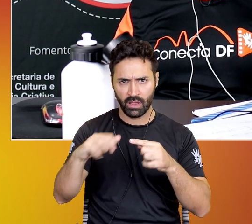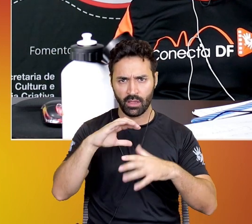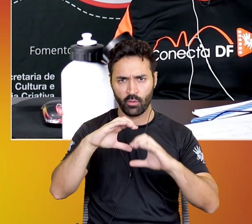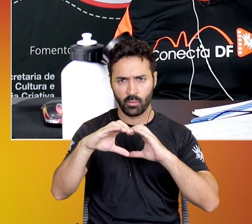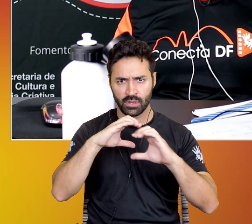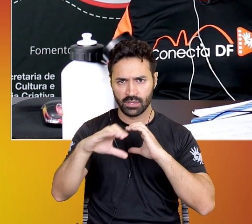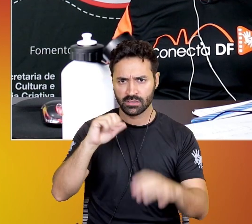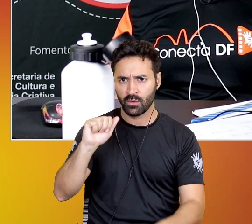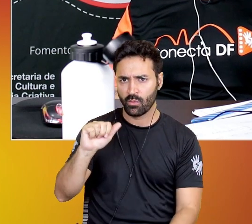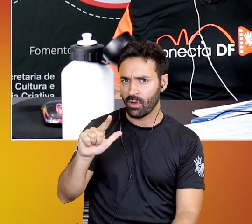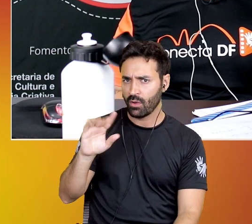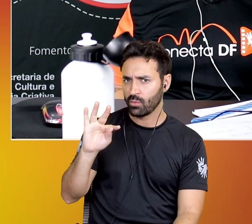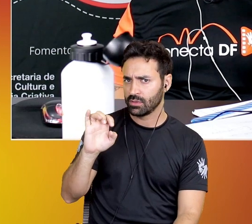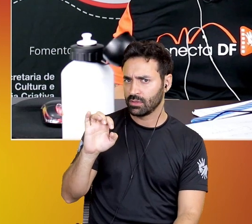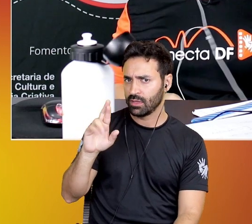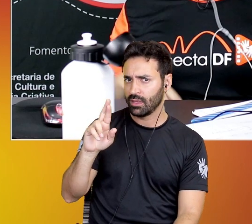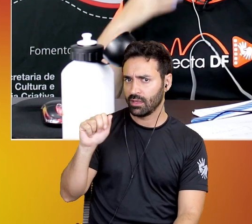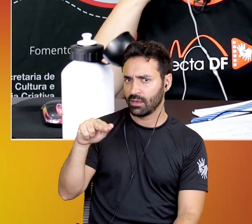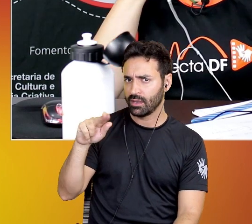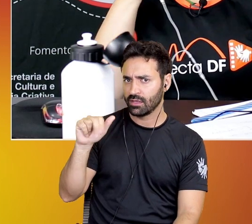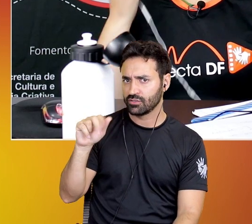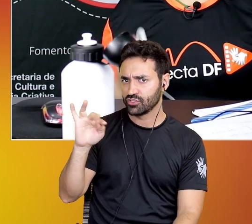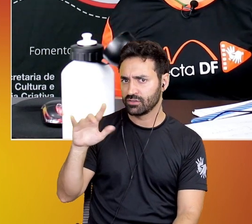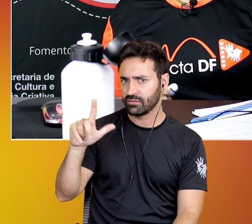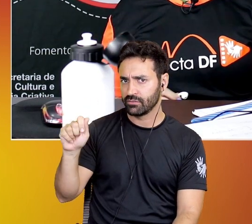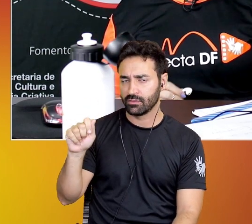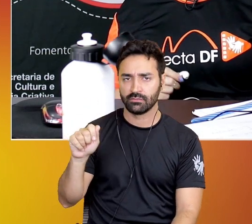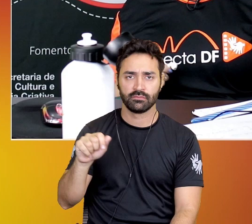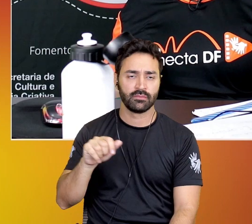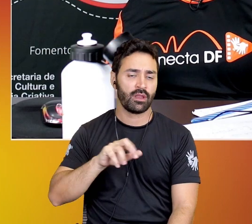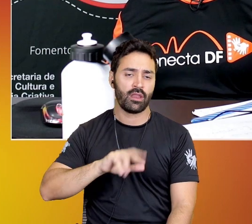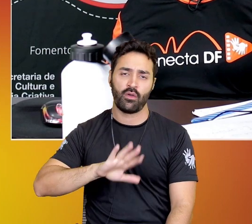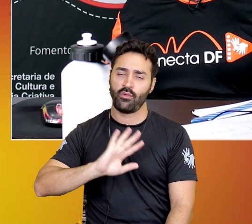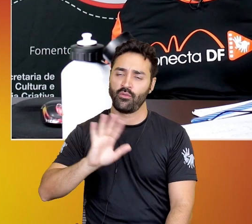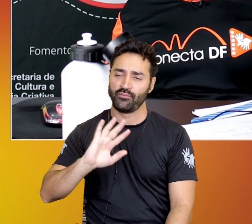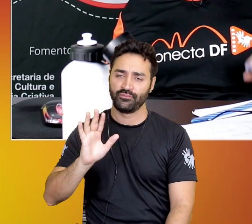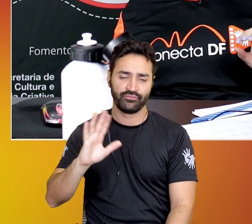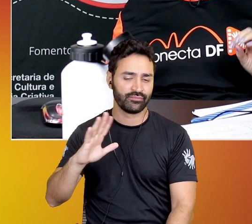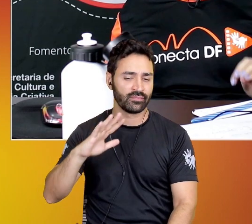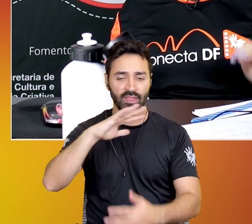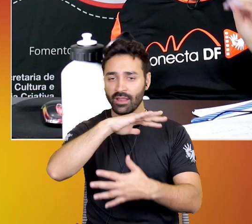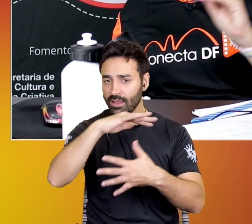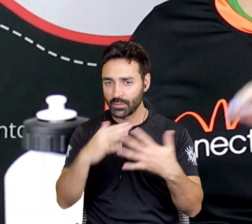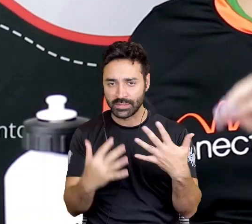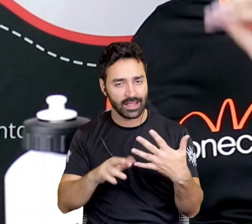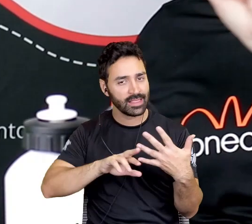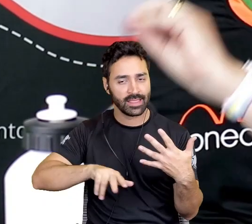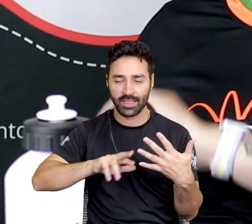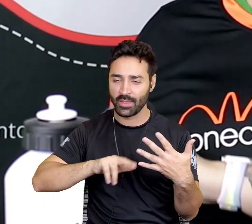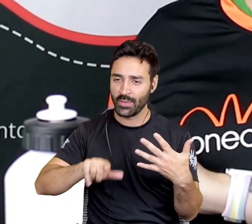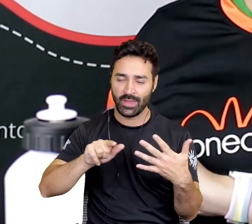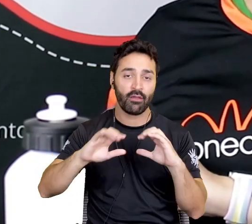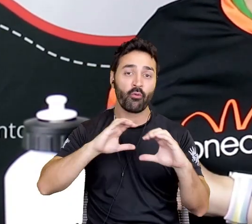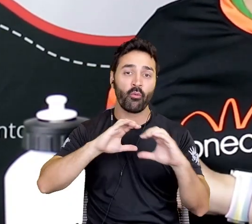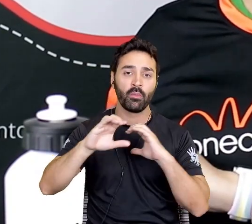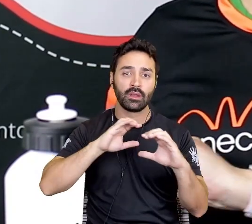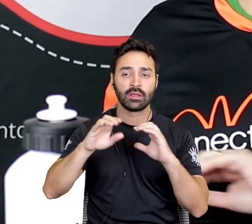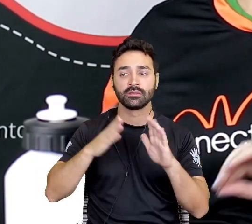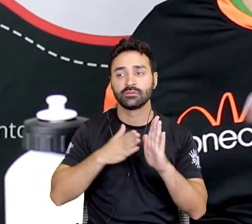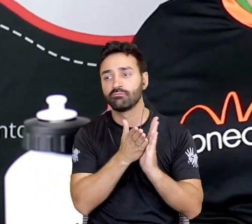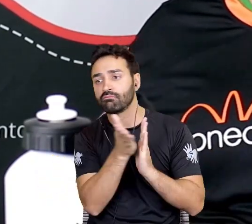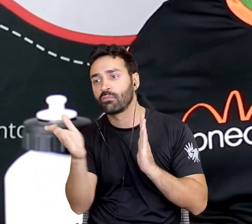alternativa. Tá. Não. A língua de sinais, ela não é uma comunicação